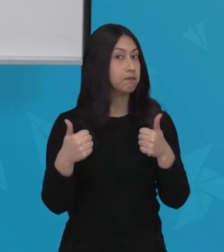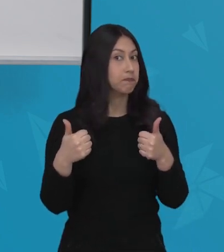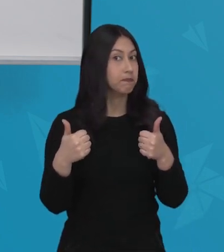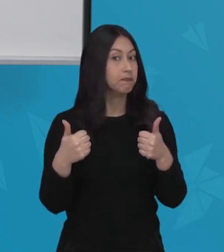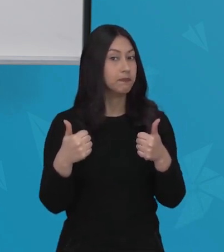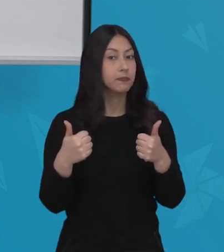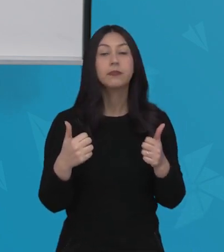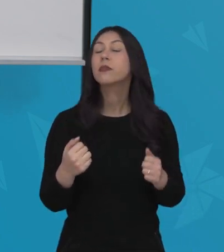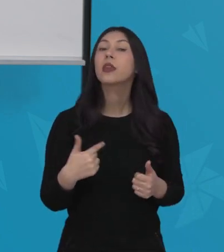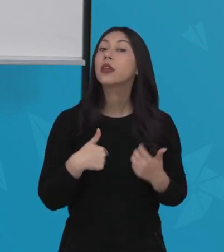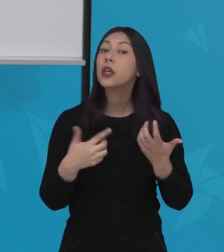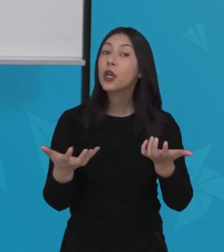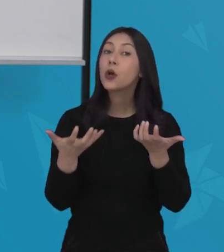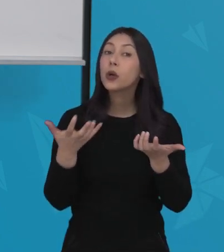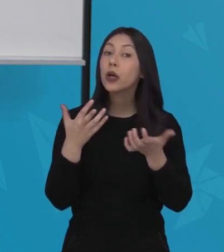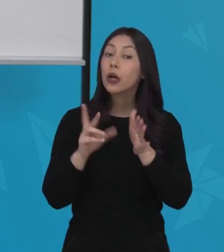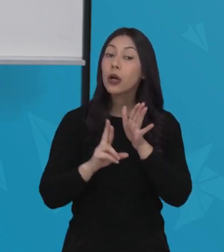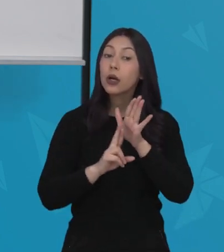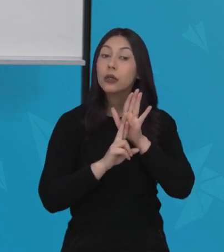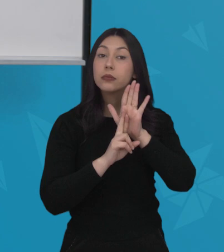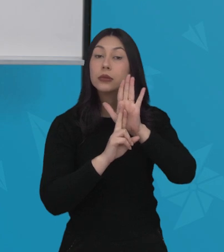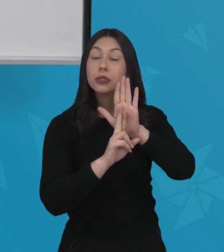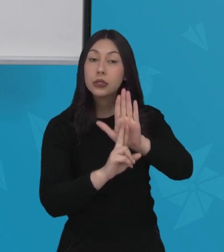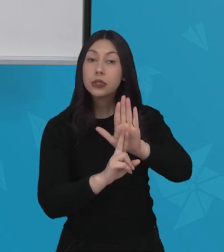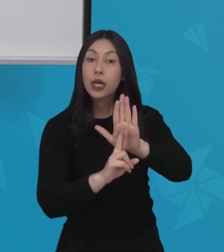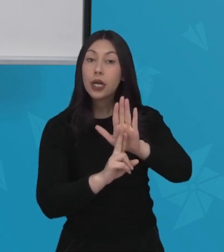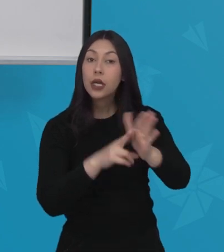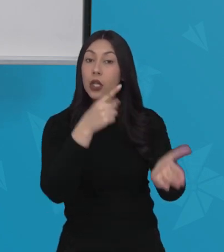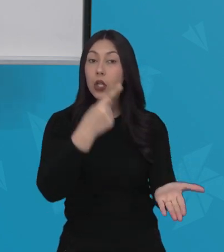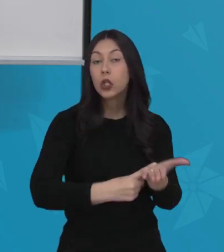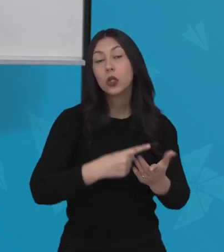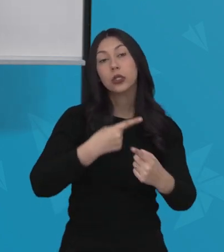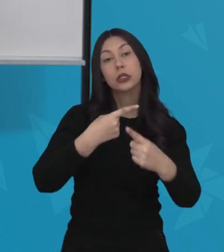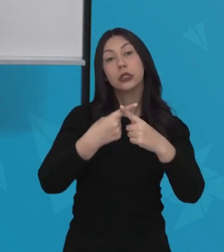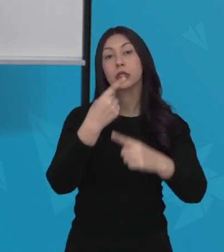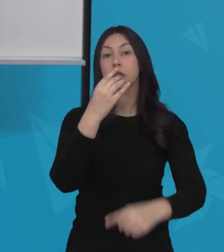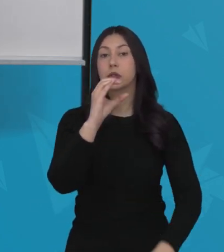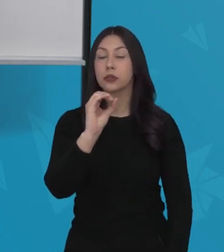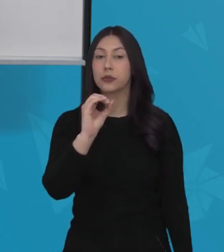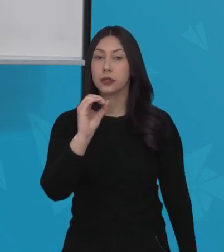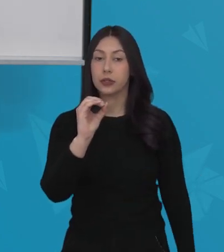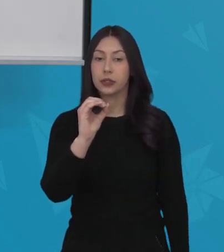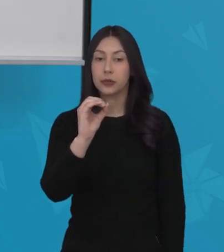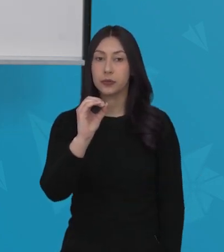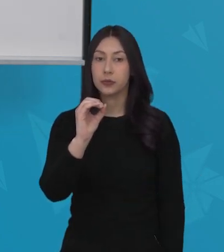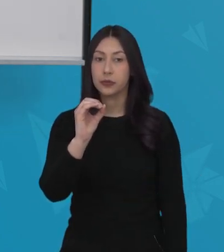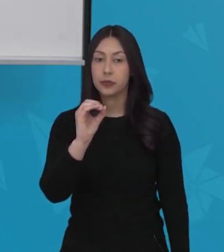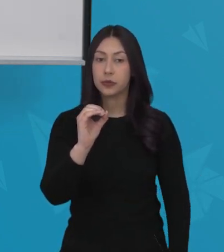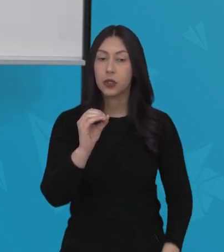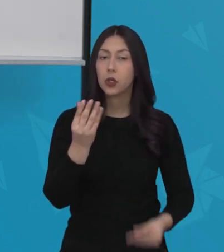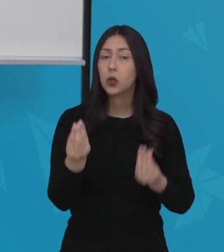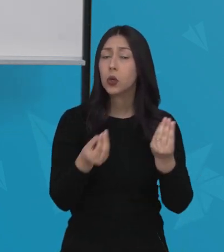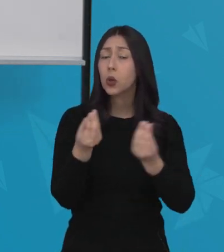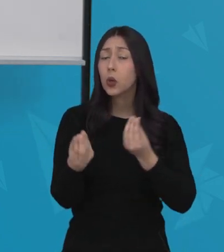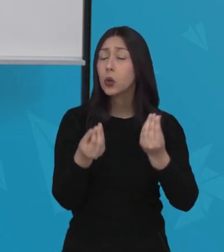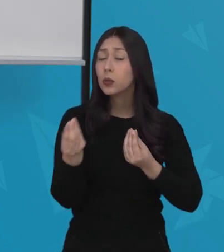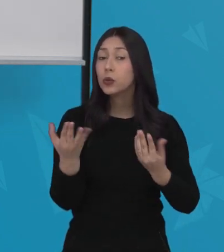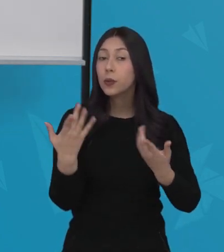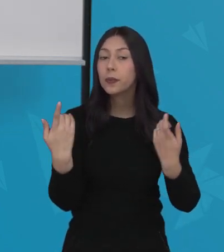Tranquilo? E eu quero representar esse número em notação científica. Para representar esse número em notação